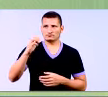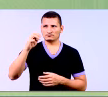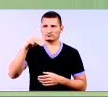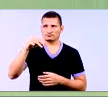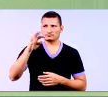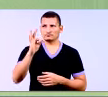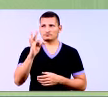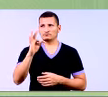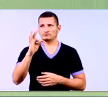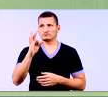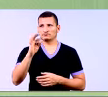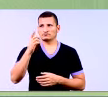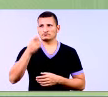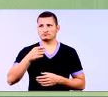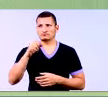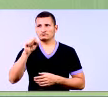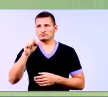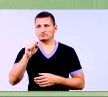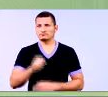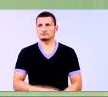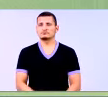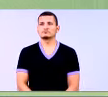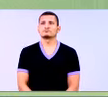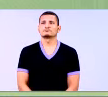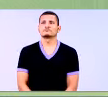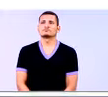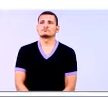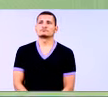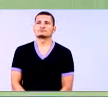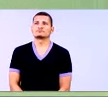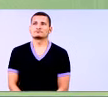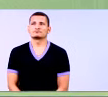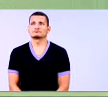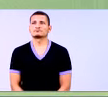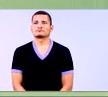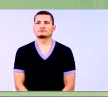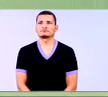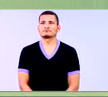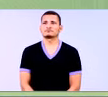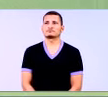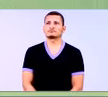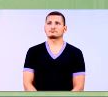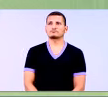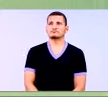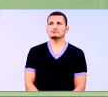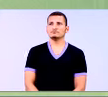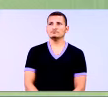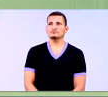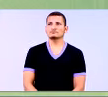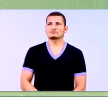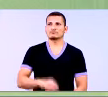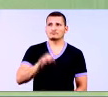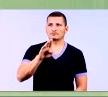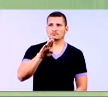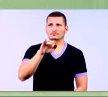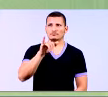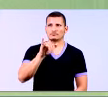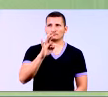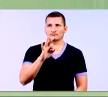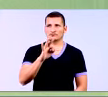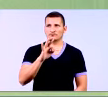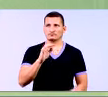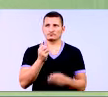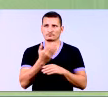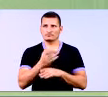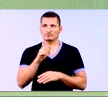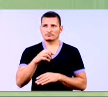400 megaciclos por segundo. Transferência por segundo. E o que é o bit externo? É a